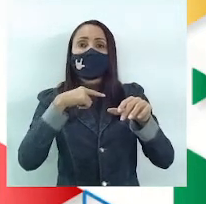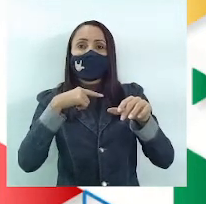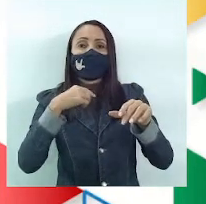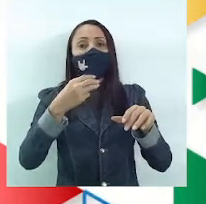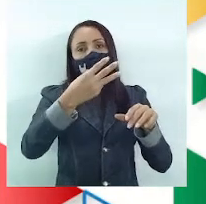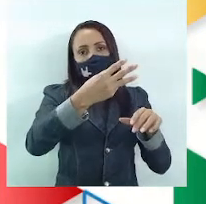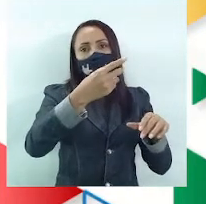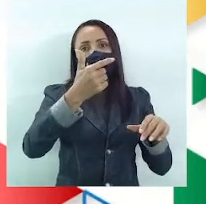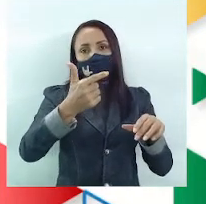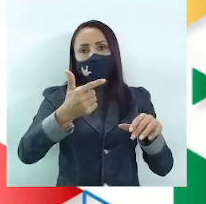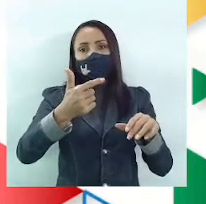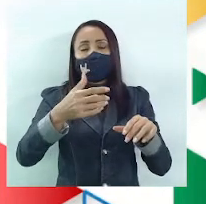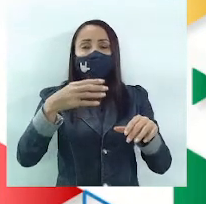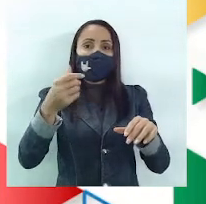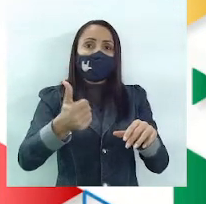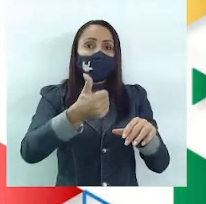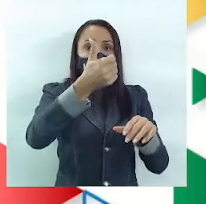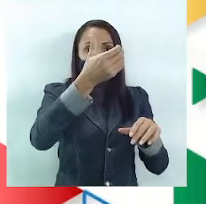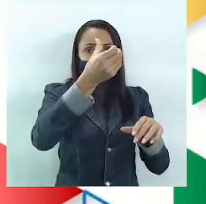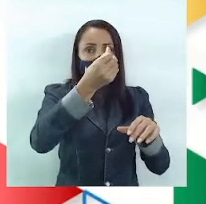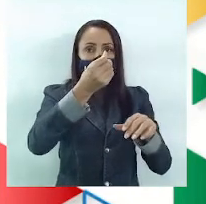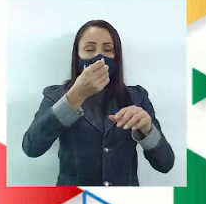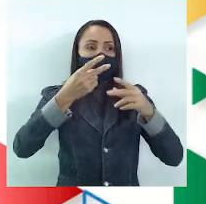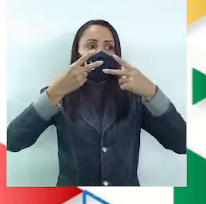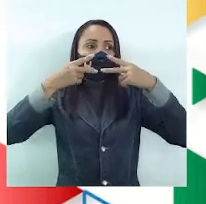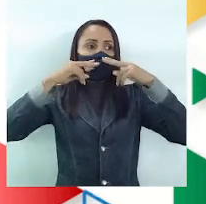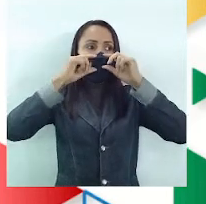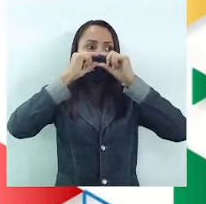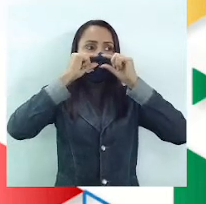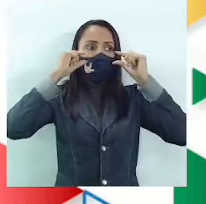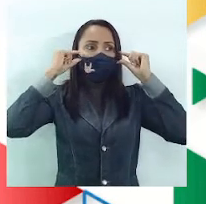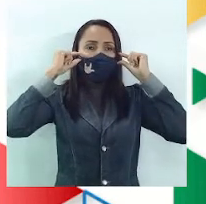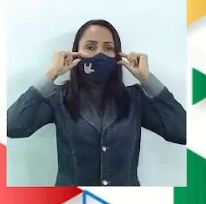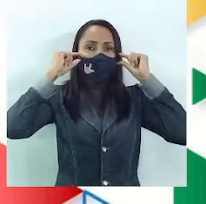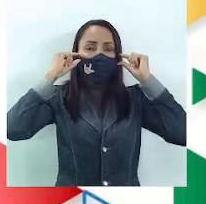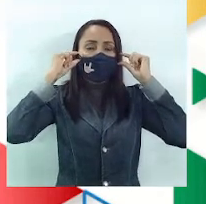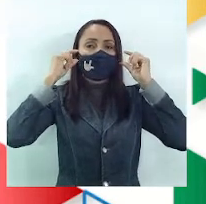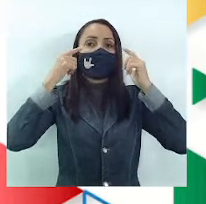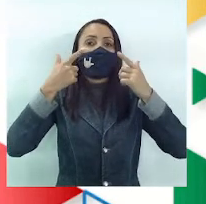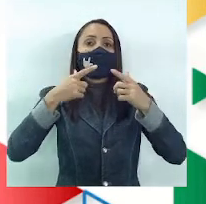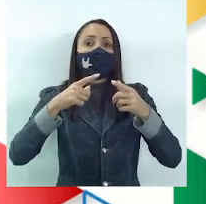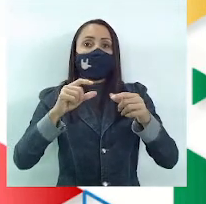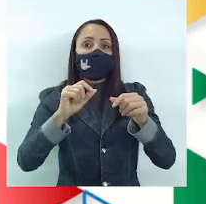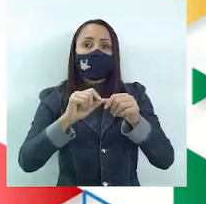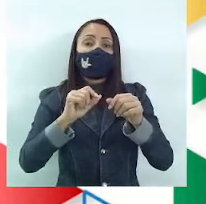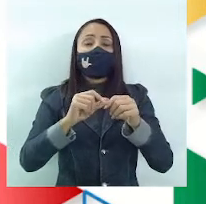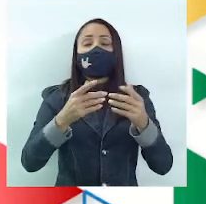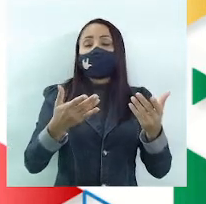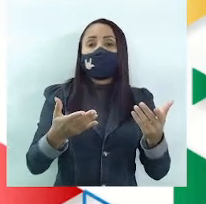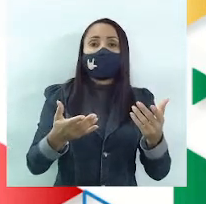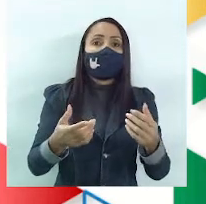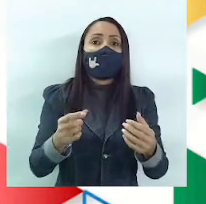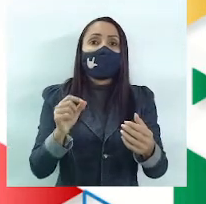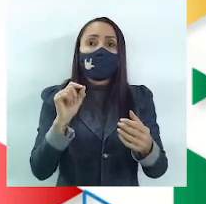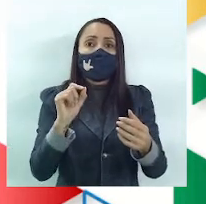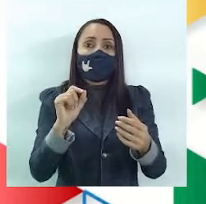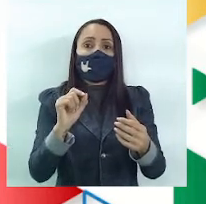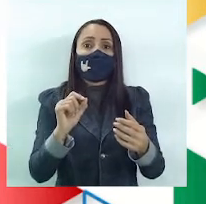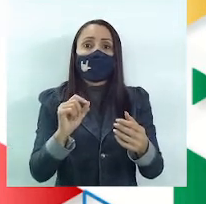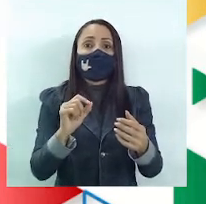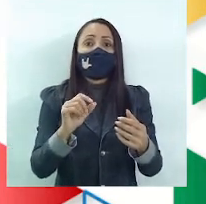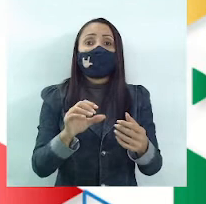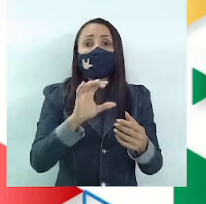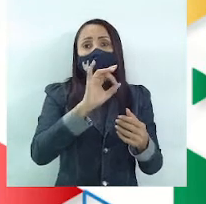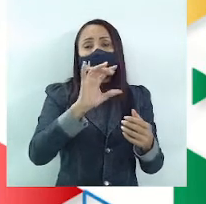32 dentes, 16 superiores, por exemplo, você perde um, o que era feito por 16 agora está sendo feito por 15. O que era feito, cada vez que